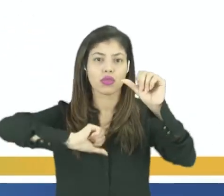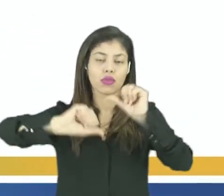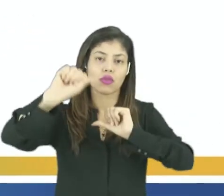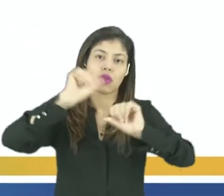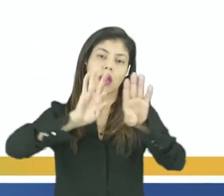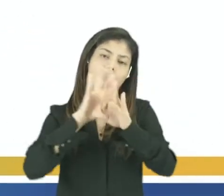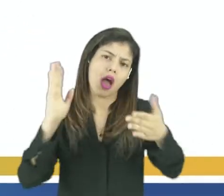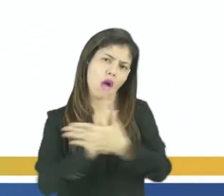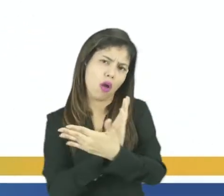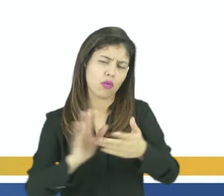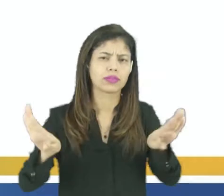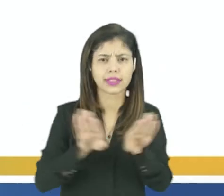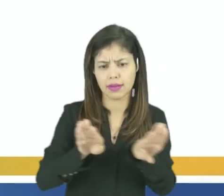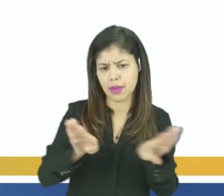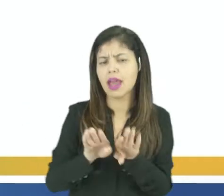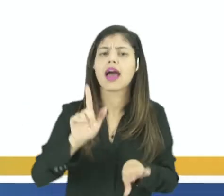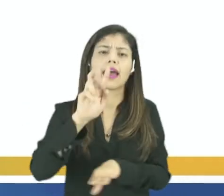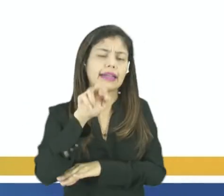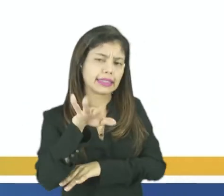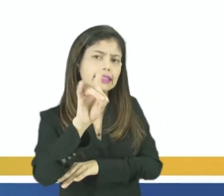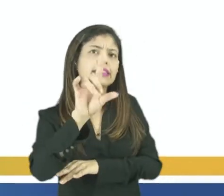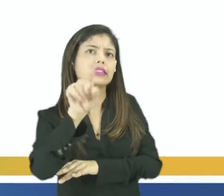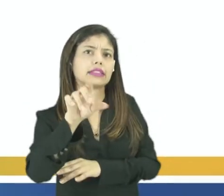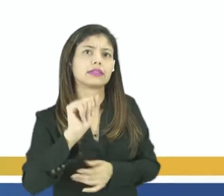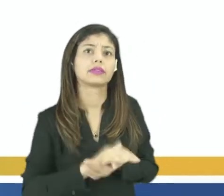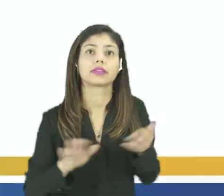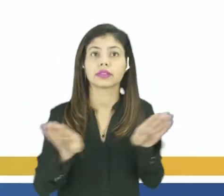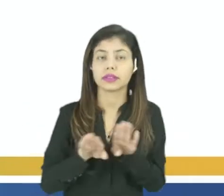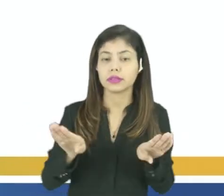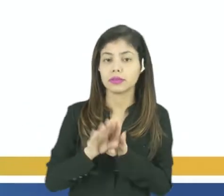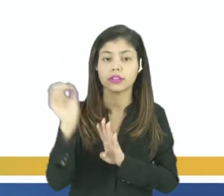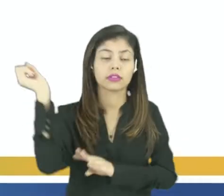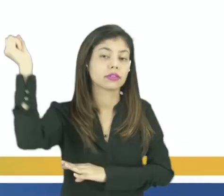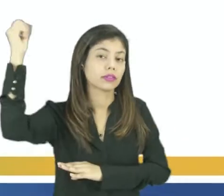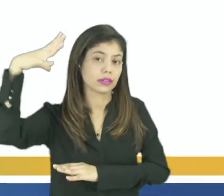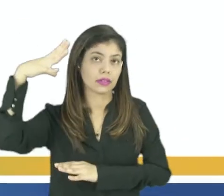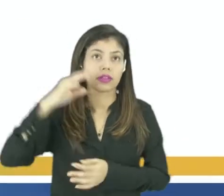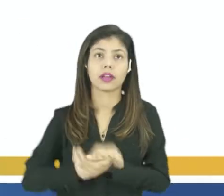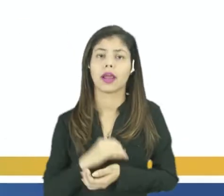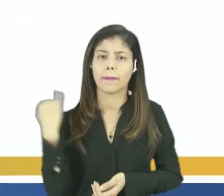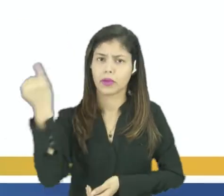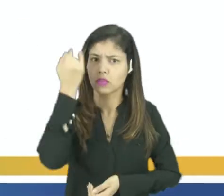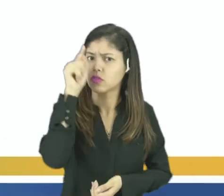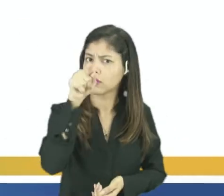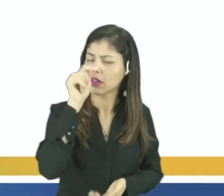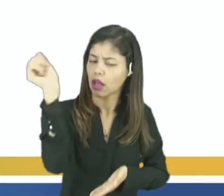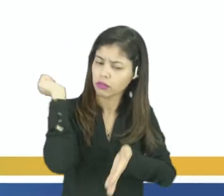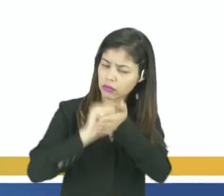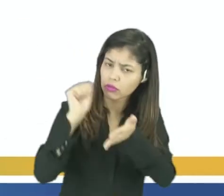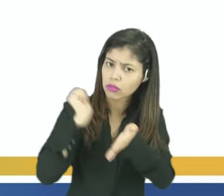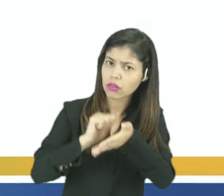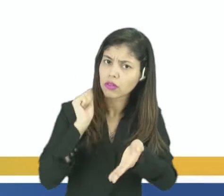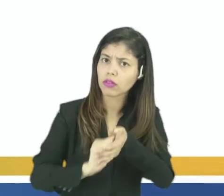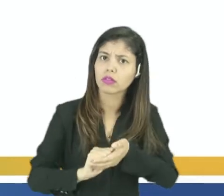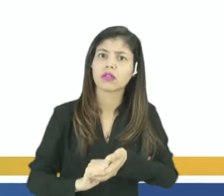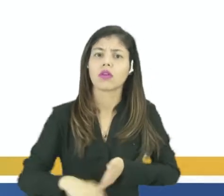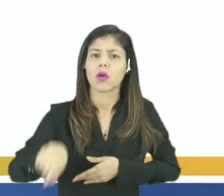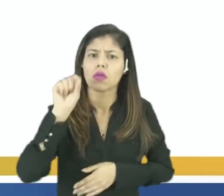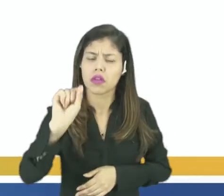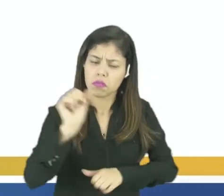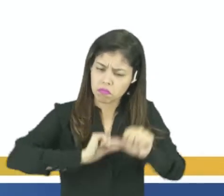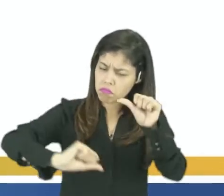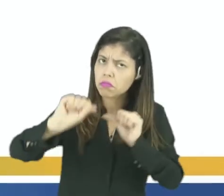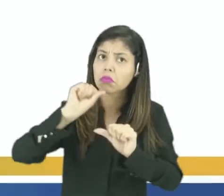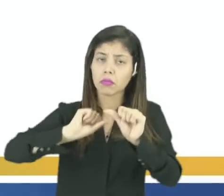altera algumas grandezas da luz. Então, eu coloquei ali, é importante que você anote o que muda